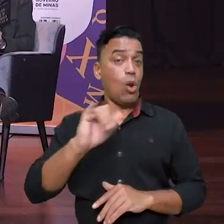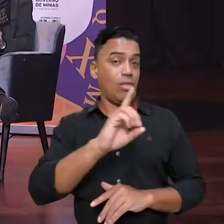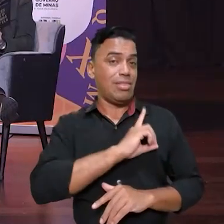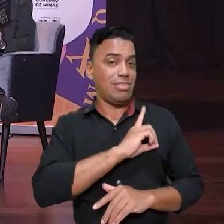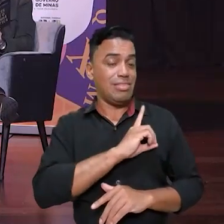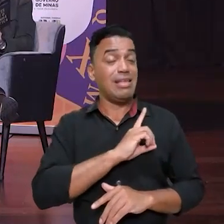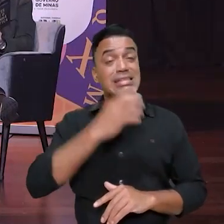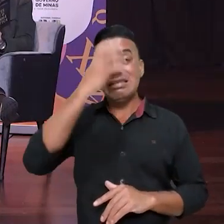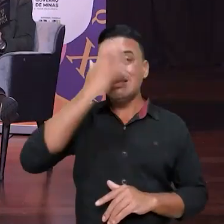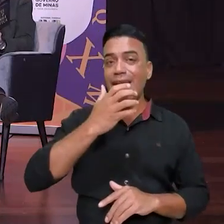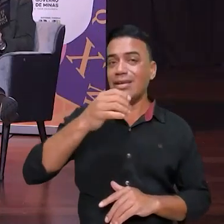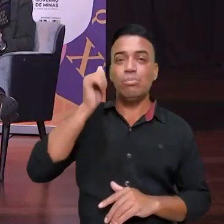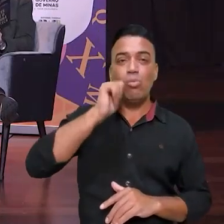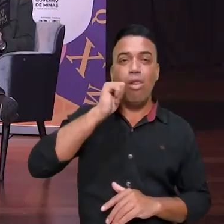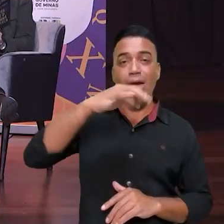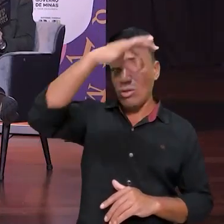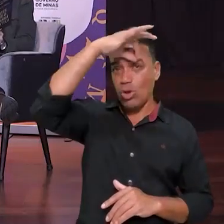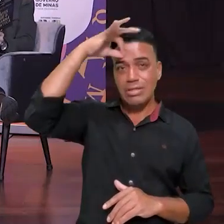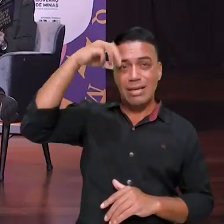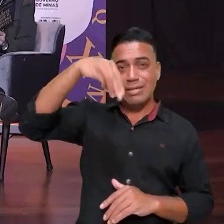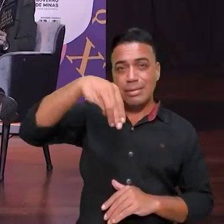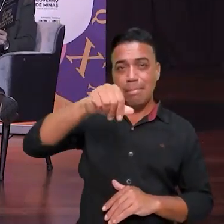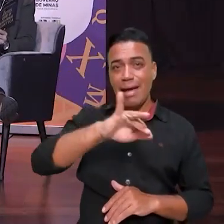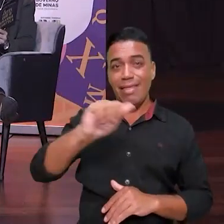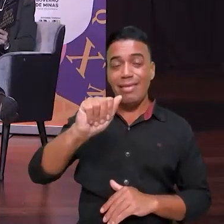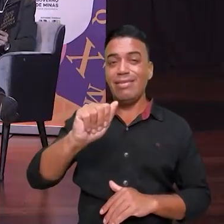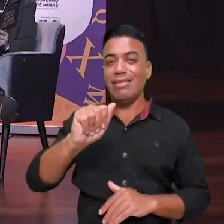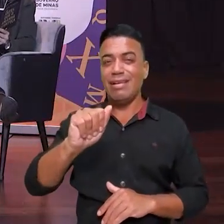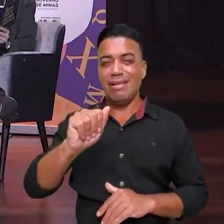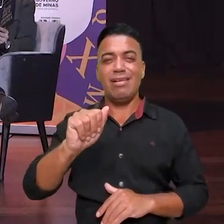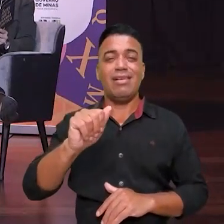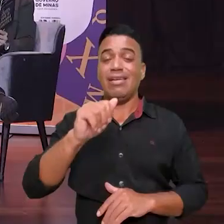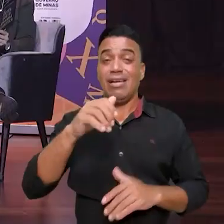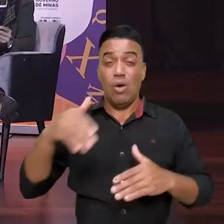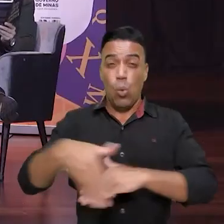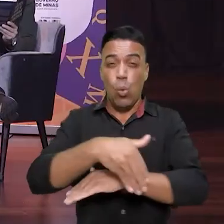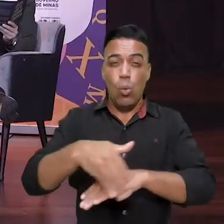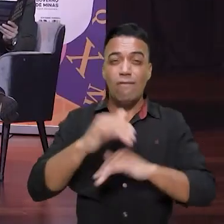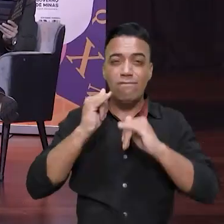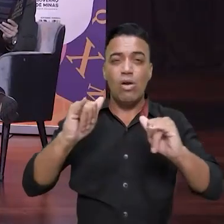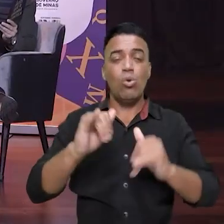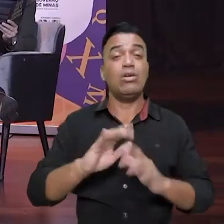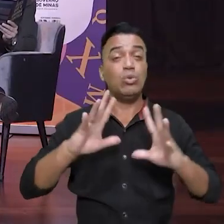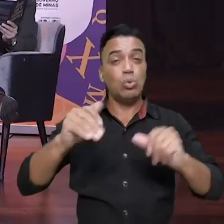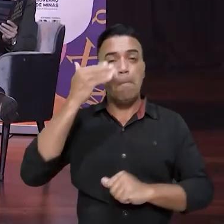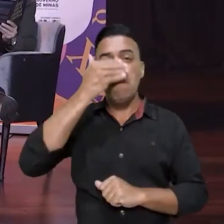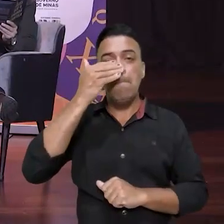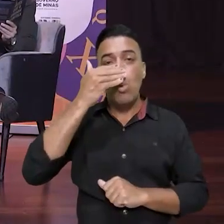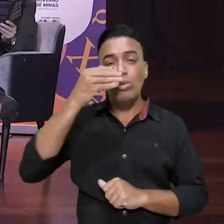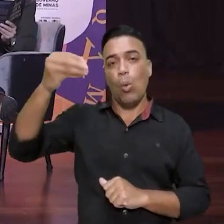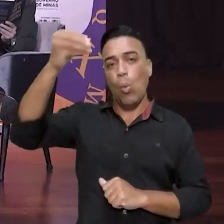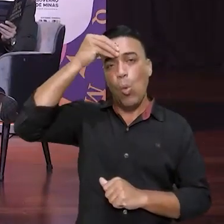delegado que estava certo da inocência de Maria. Bueiros, num péssimo dia, esbravejou. Toda puta tem culpa